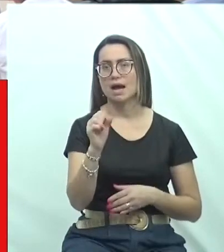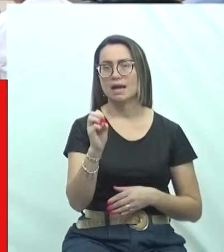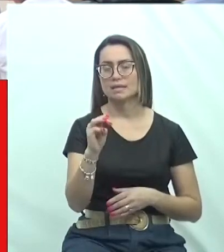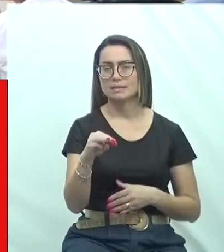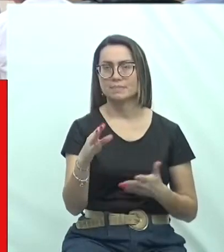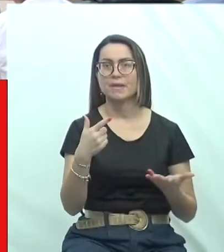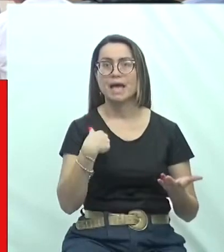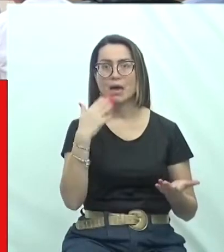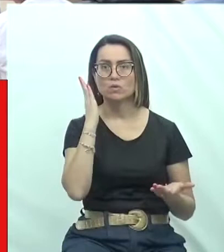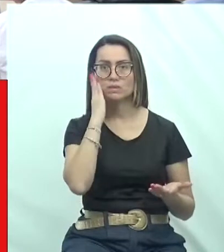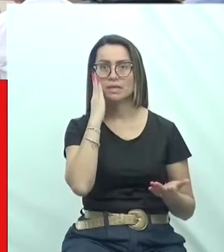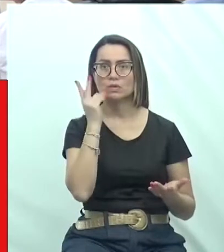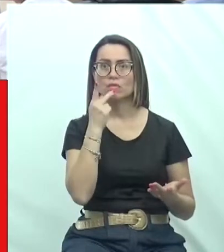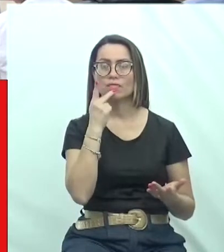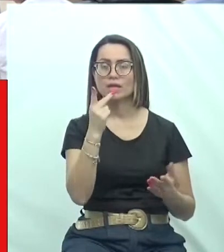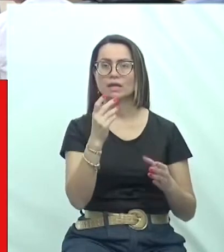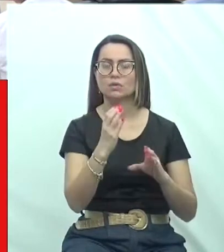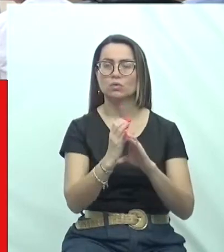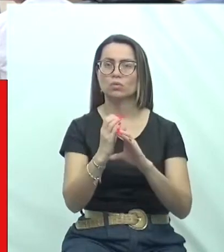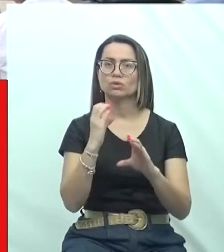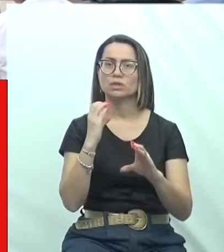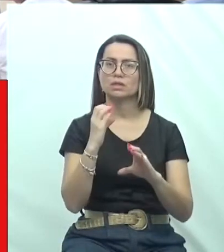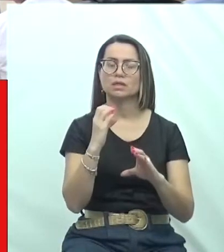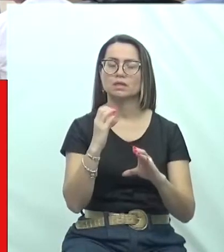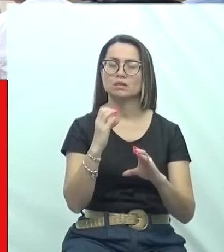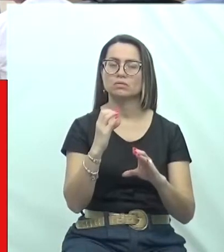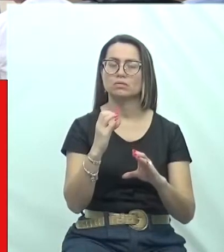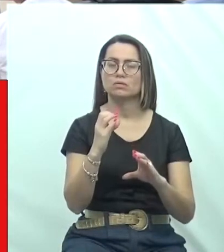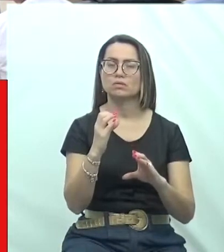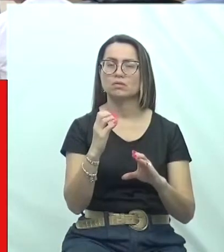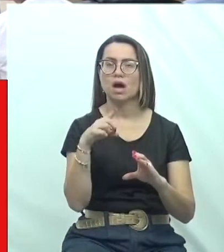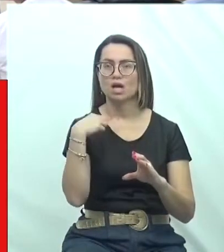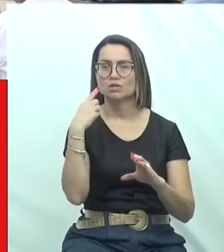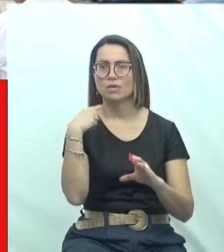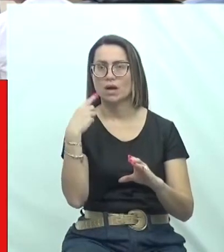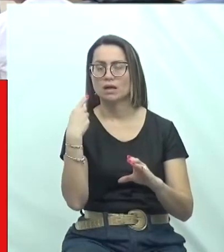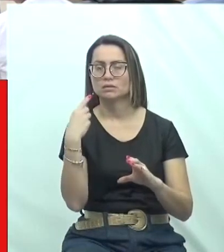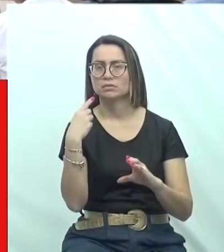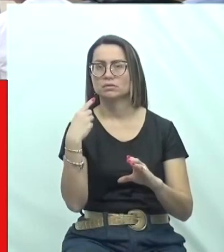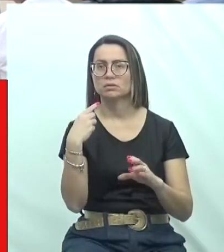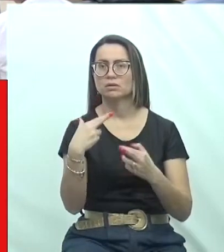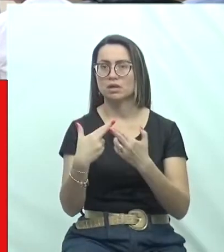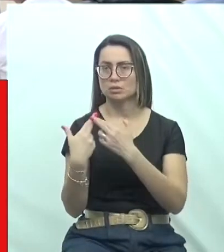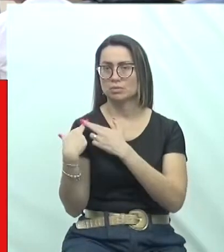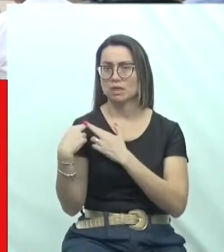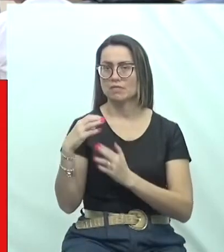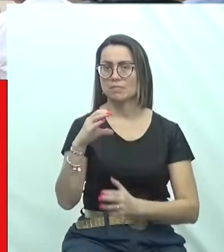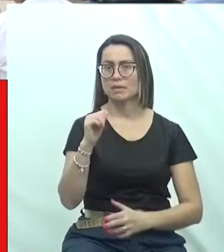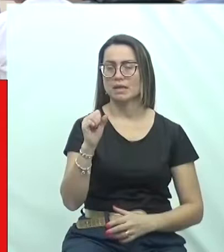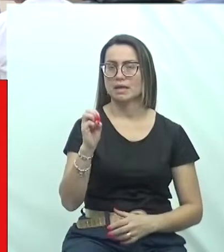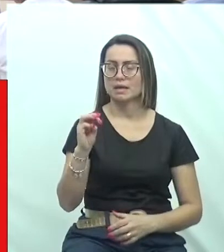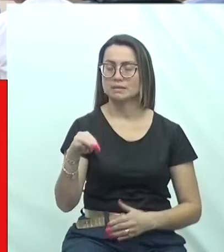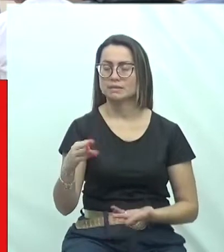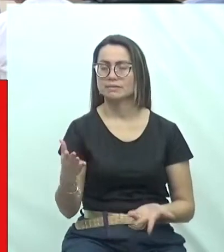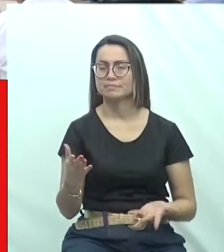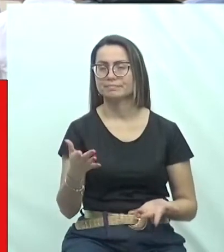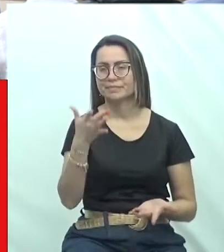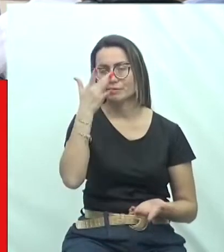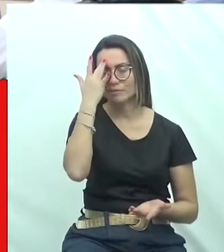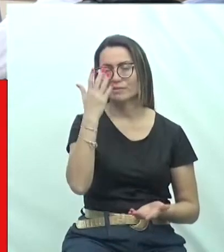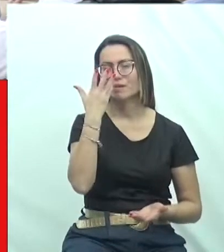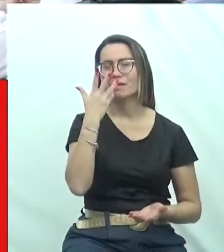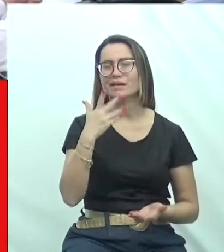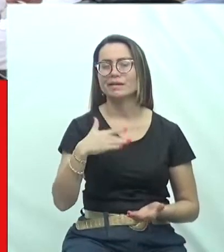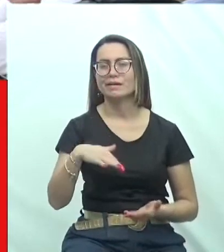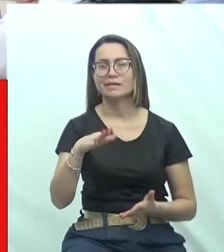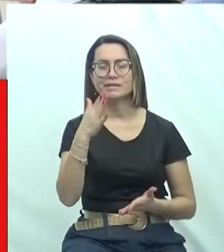com o engenheiro, procuradora e superintendente da Casan. Eu não vou, ninguém aqui é criança para achar que